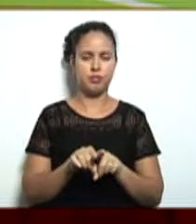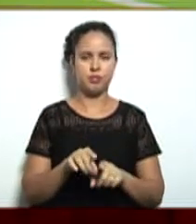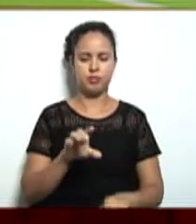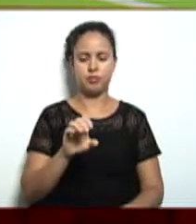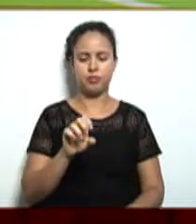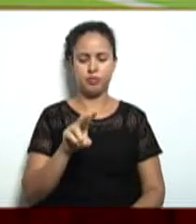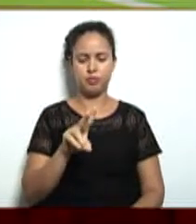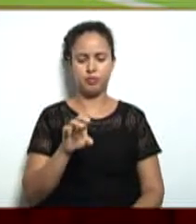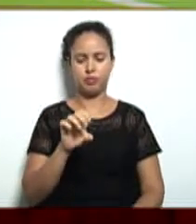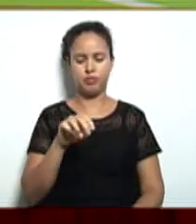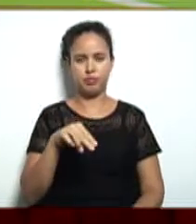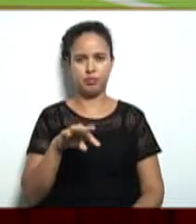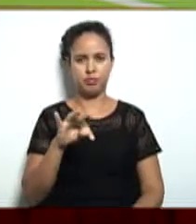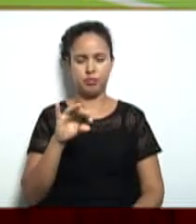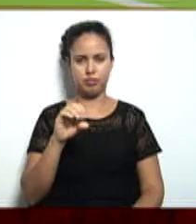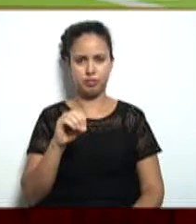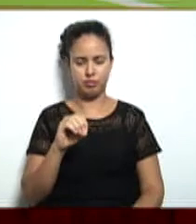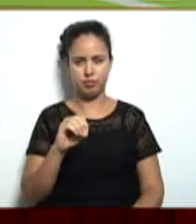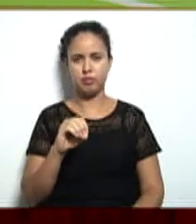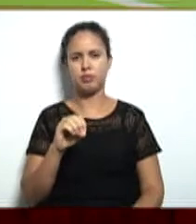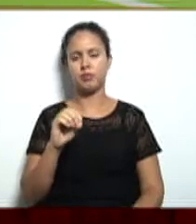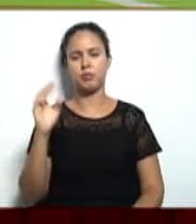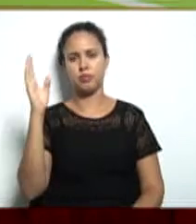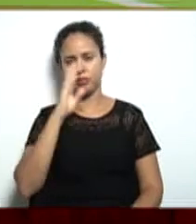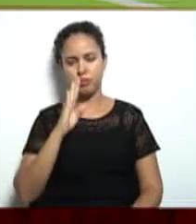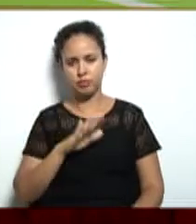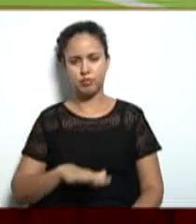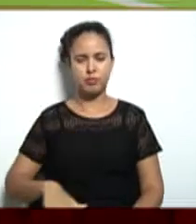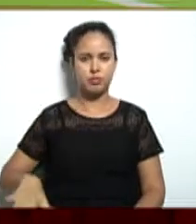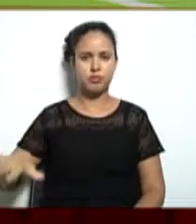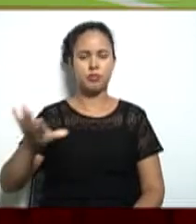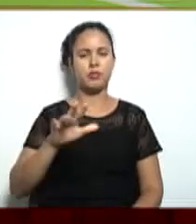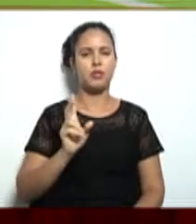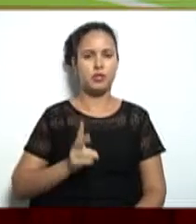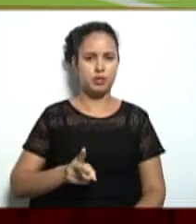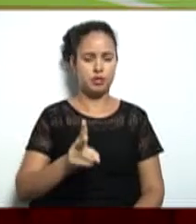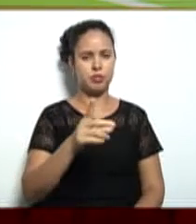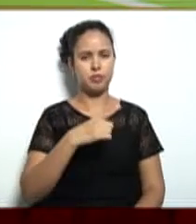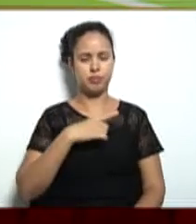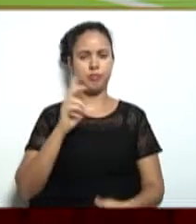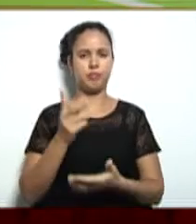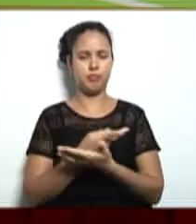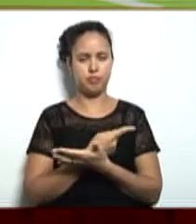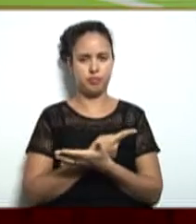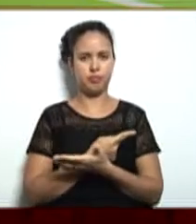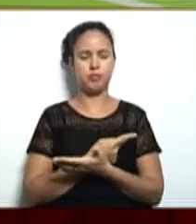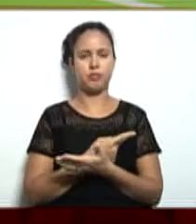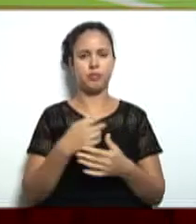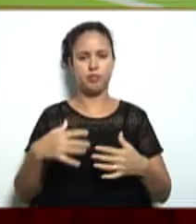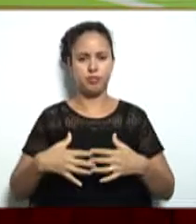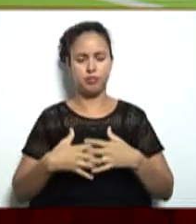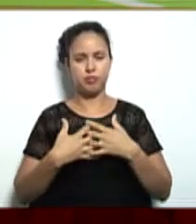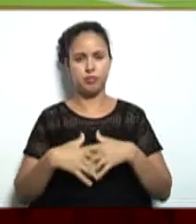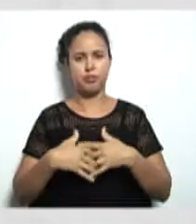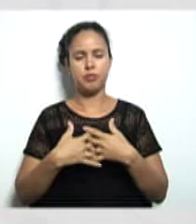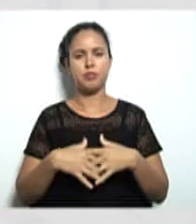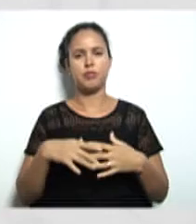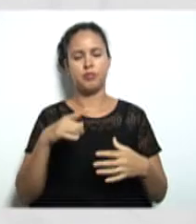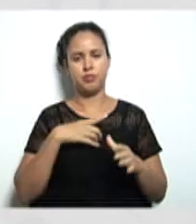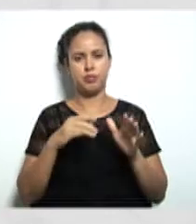Educação e o IFRO também realiza esses eventos científicos. Sempre quando ocorrem esses eventos no IFRO, vai abrir um edital para